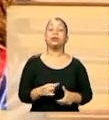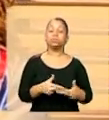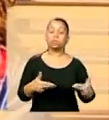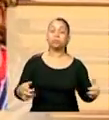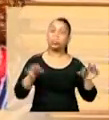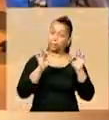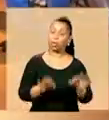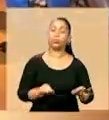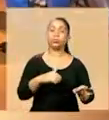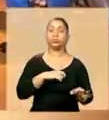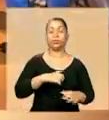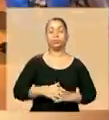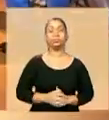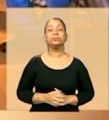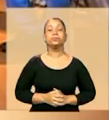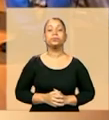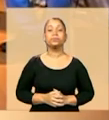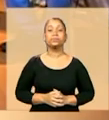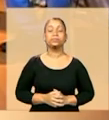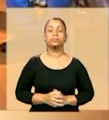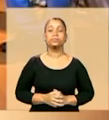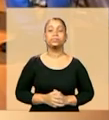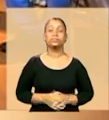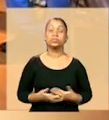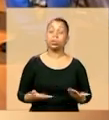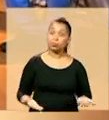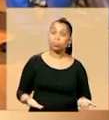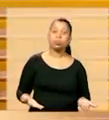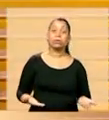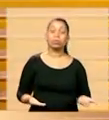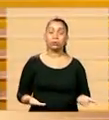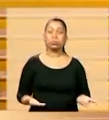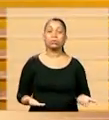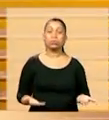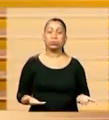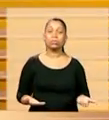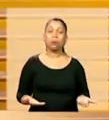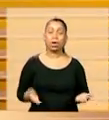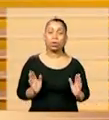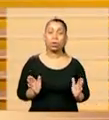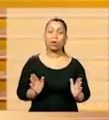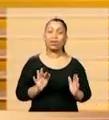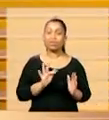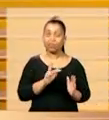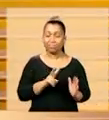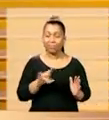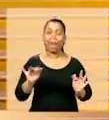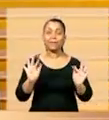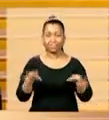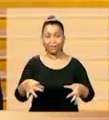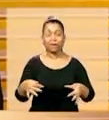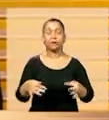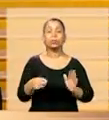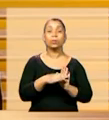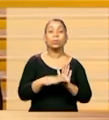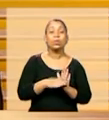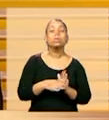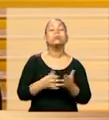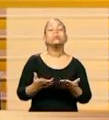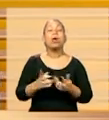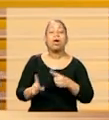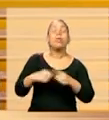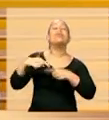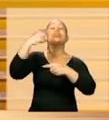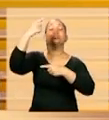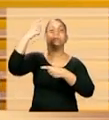Ô Paulo, a gente está meio que para a reta final do programa. Com relação à evolução cada vez chegando novas